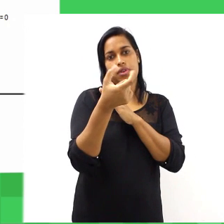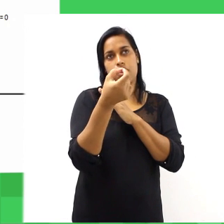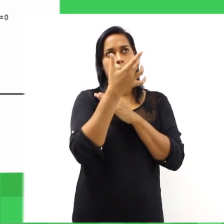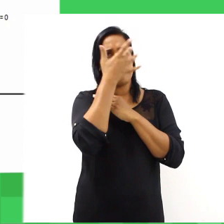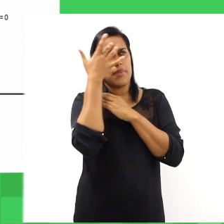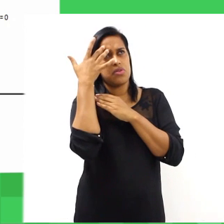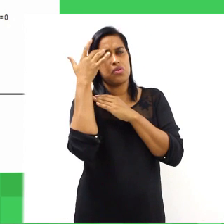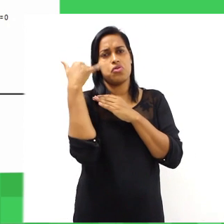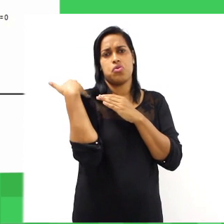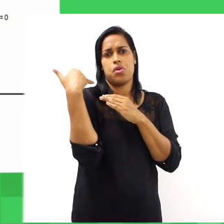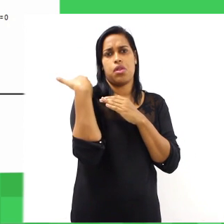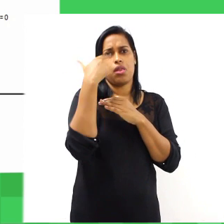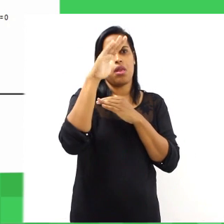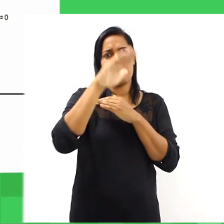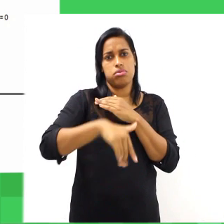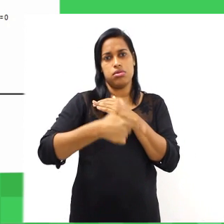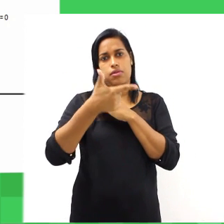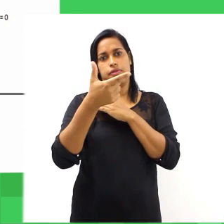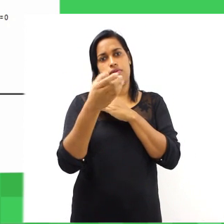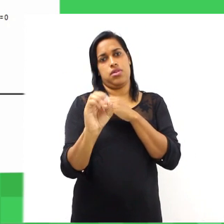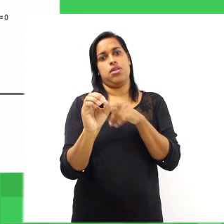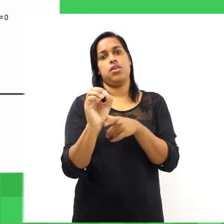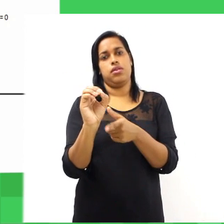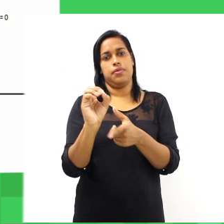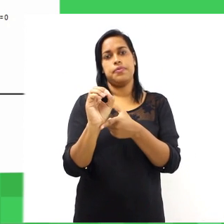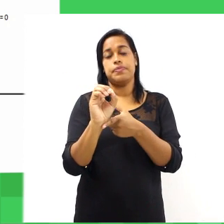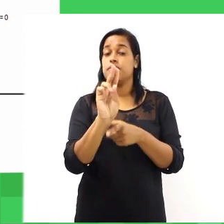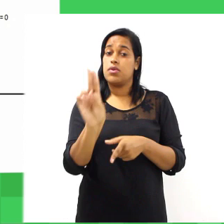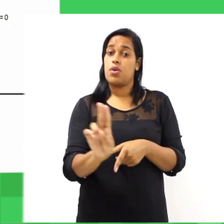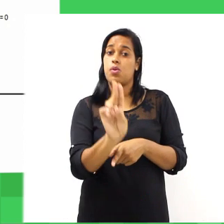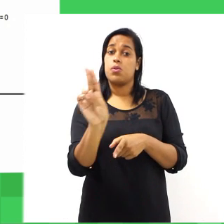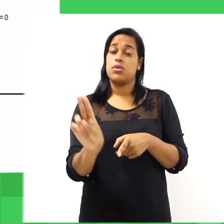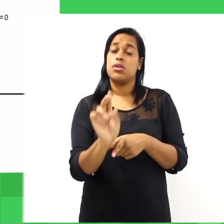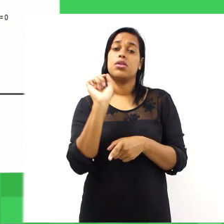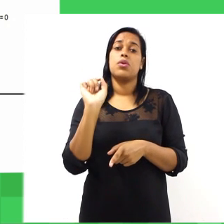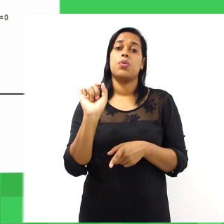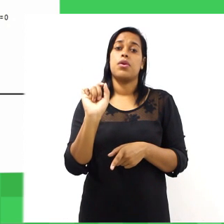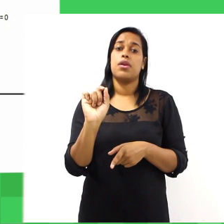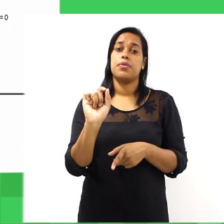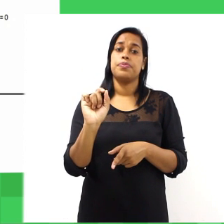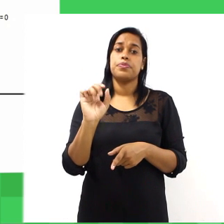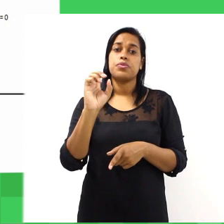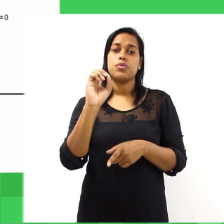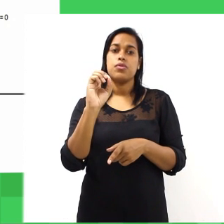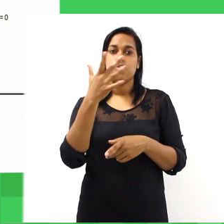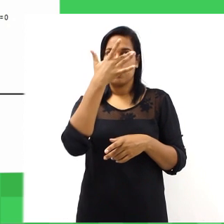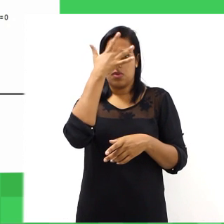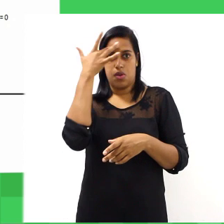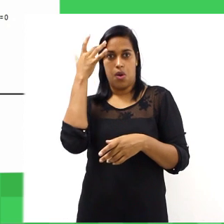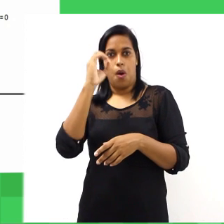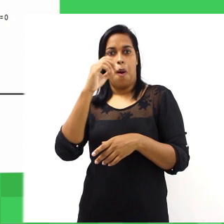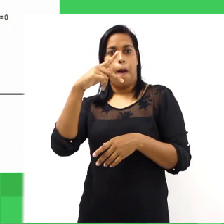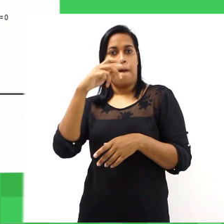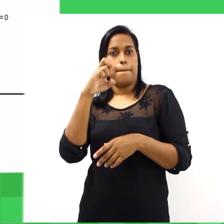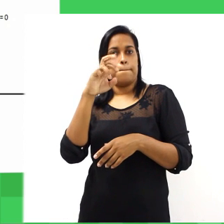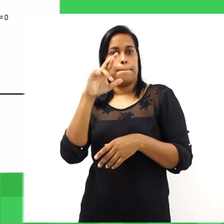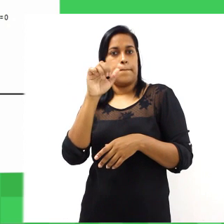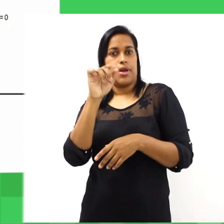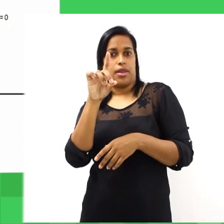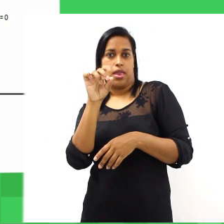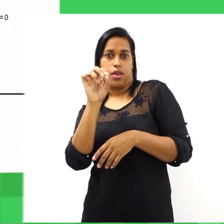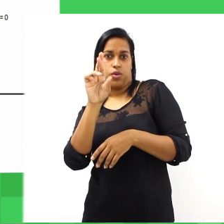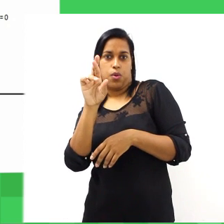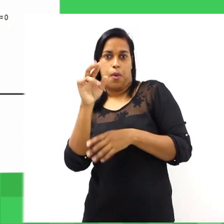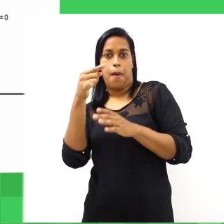pessoas com idade menor do que 20 anos. Nesse caso, eu usaria um operador menor que. A gente vai entender isso